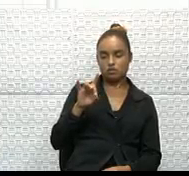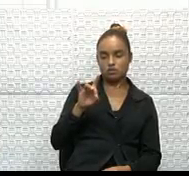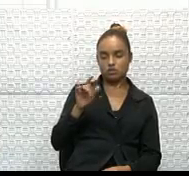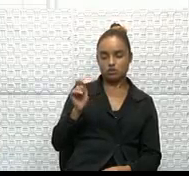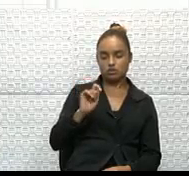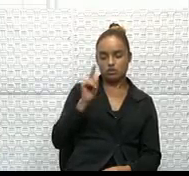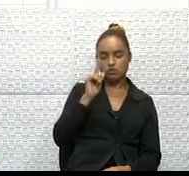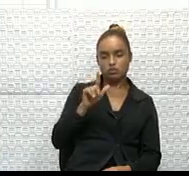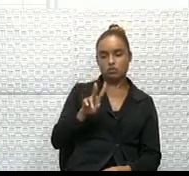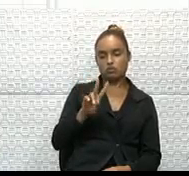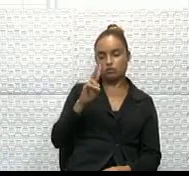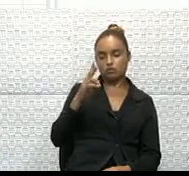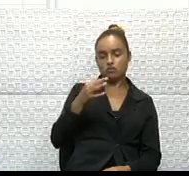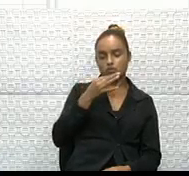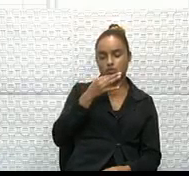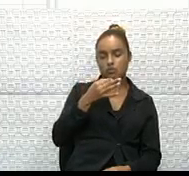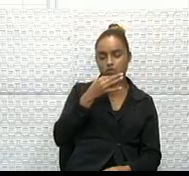valor obtido.